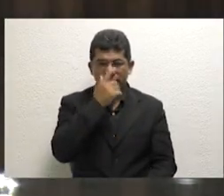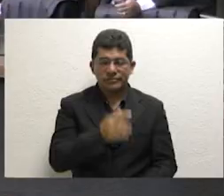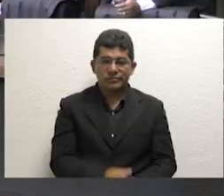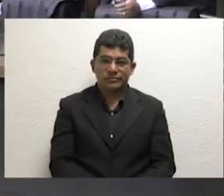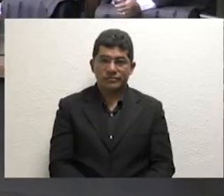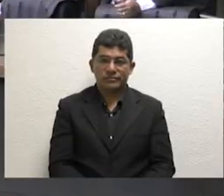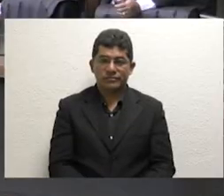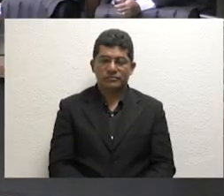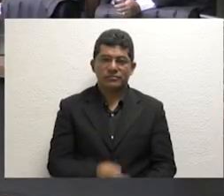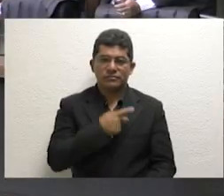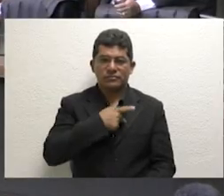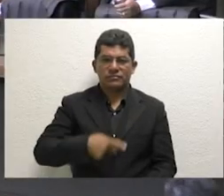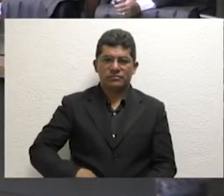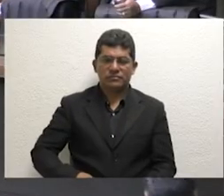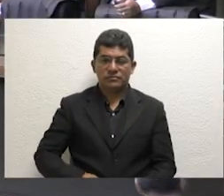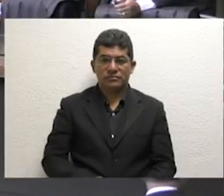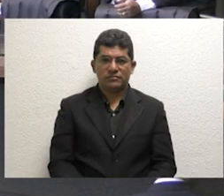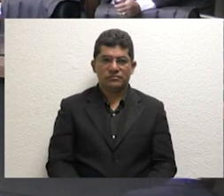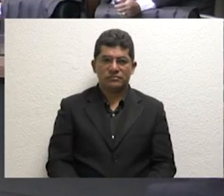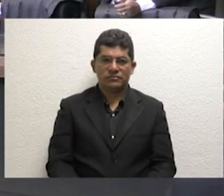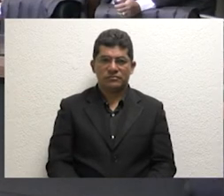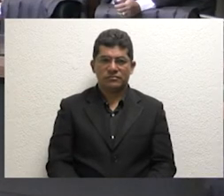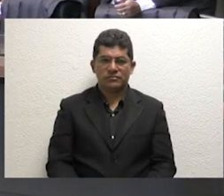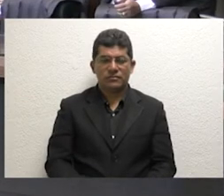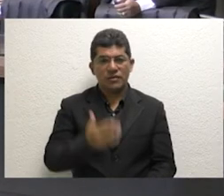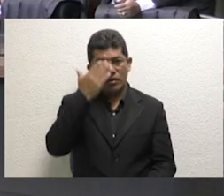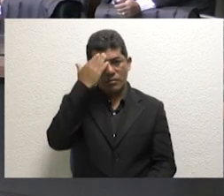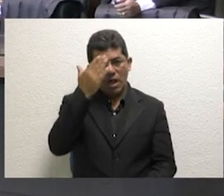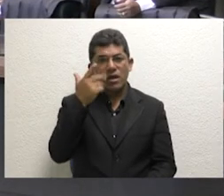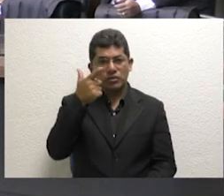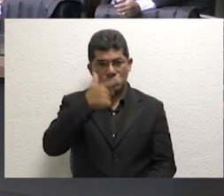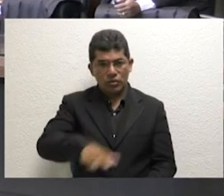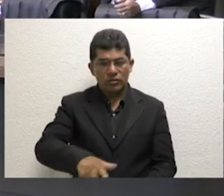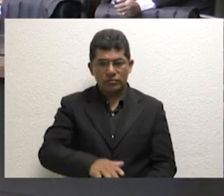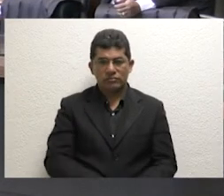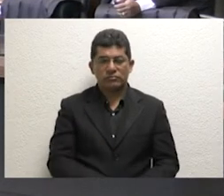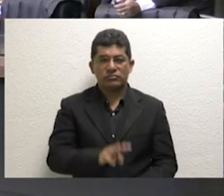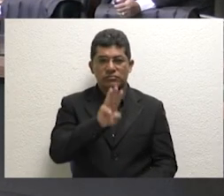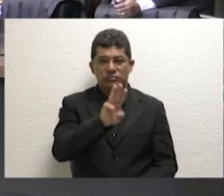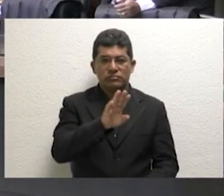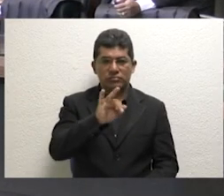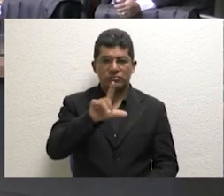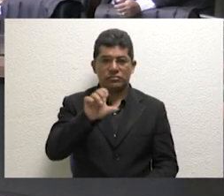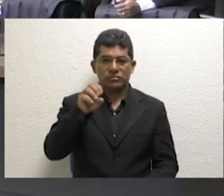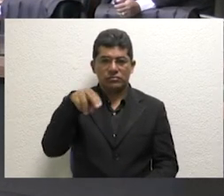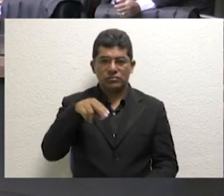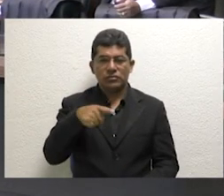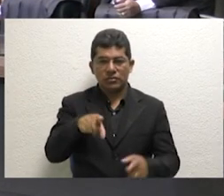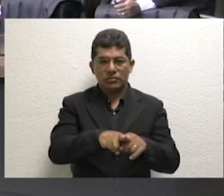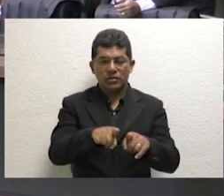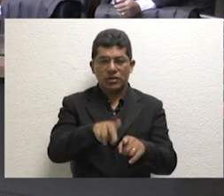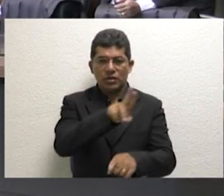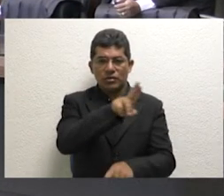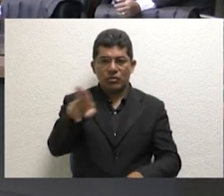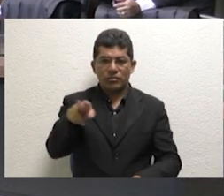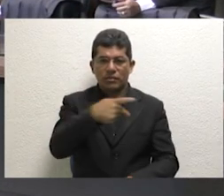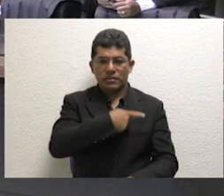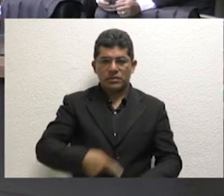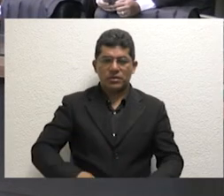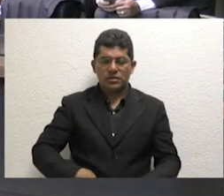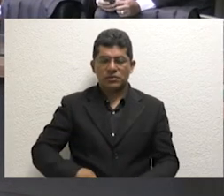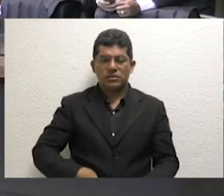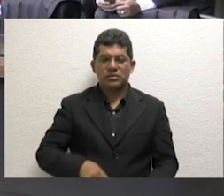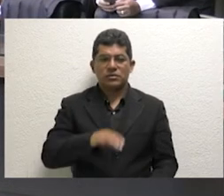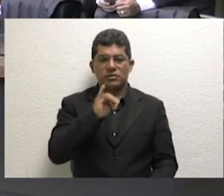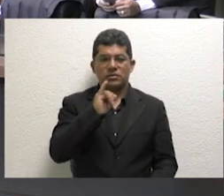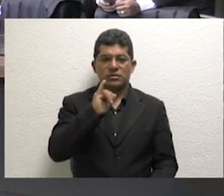presidente joana eu quero obrigado mais uma vez doutor wilson eu em nome da presidência da comissão indústria com a zona